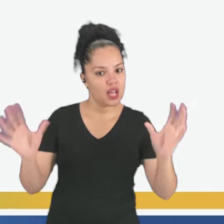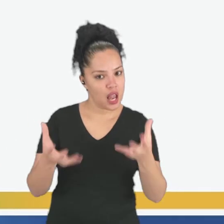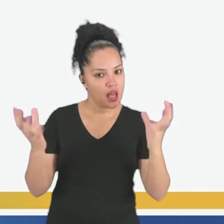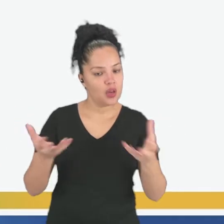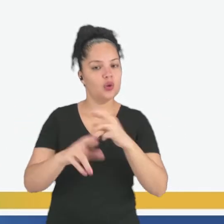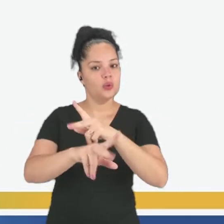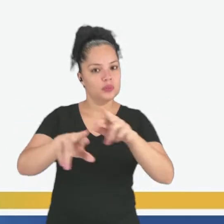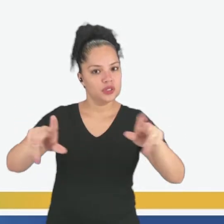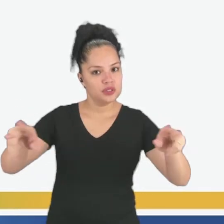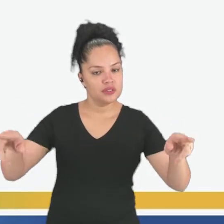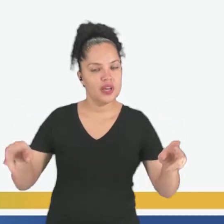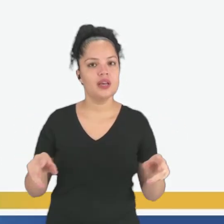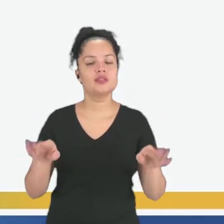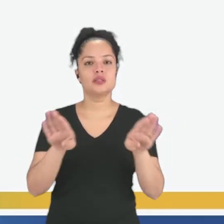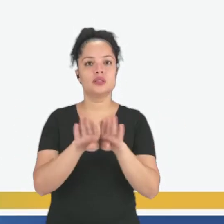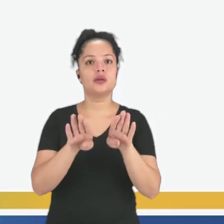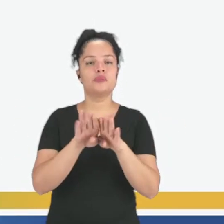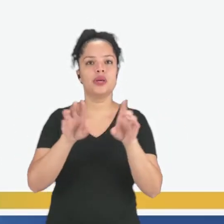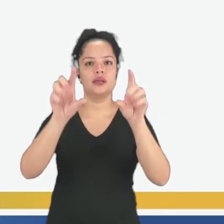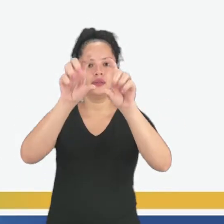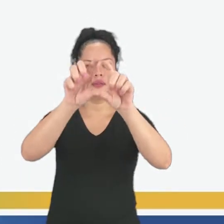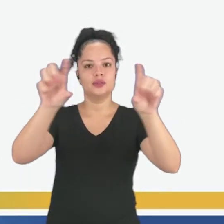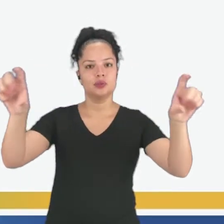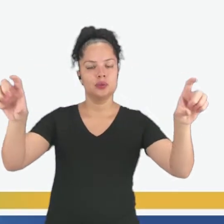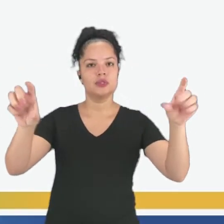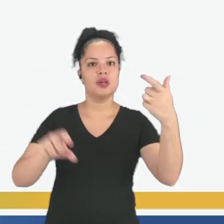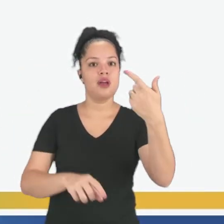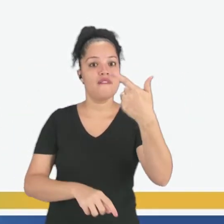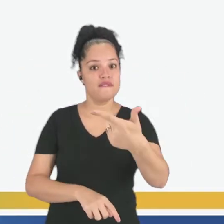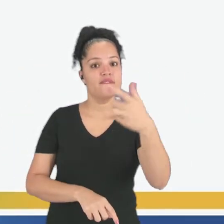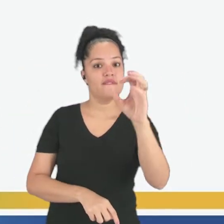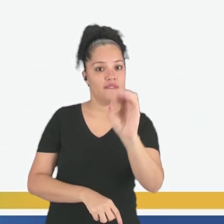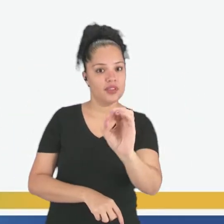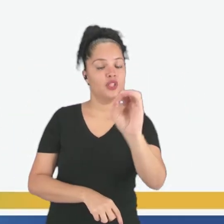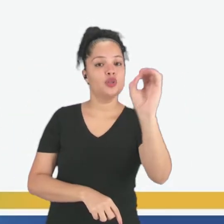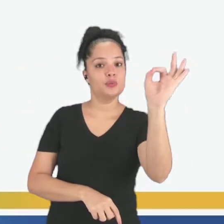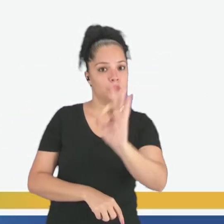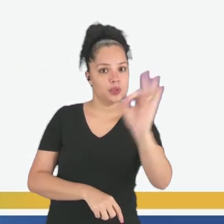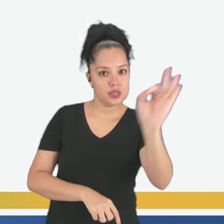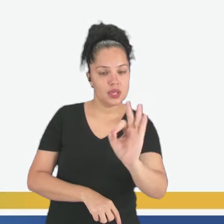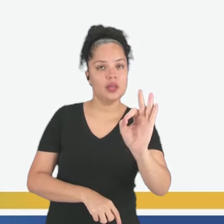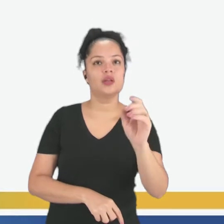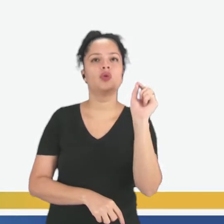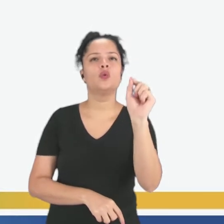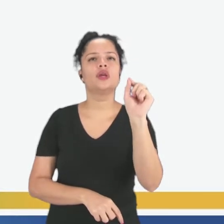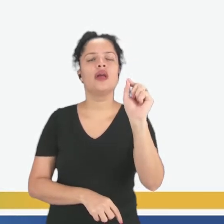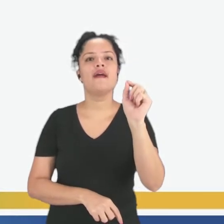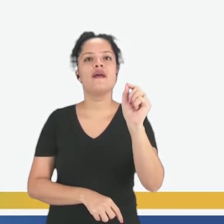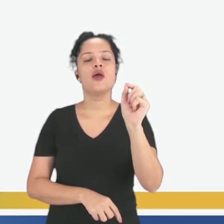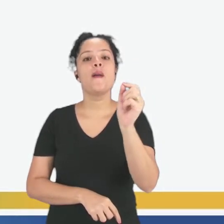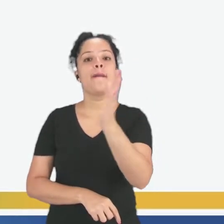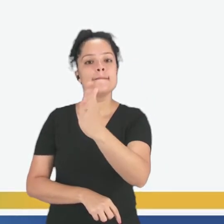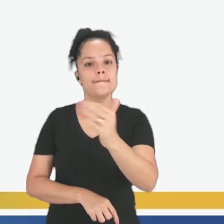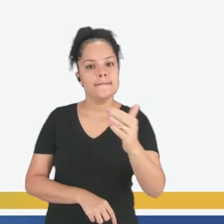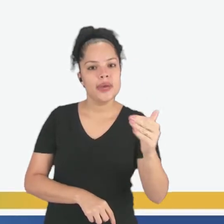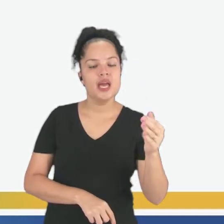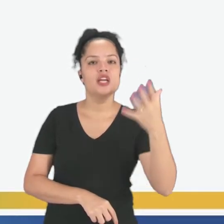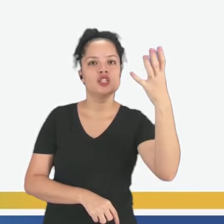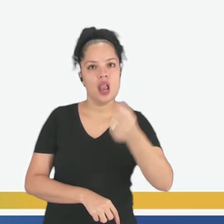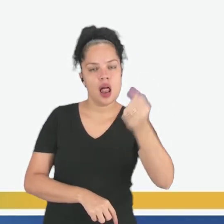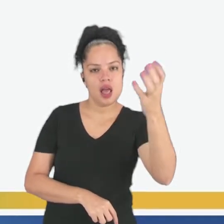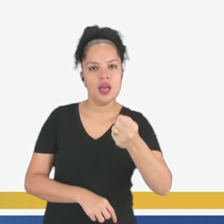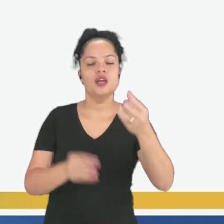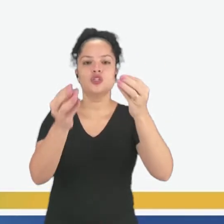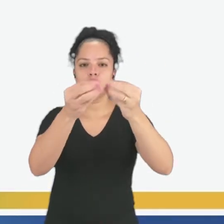terceira parte, representando 20% da nossa alimentação básica, nós temos meat, fish, milk e eggs, que